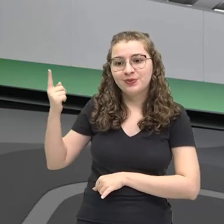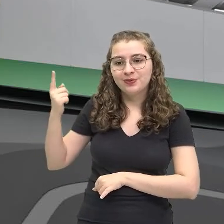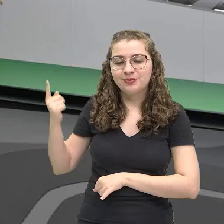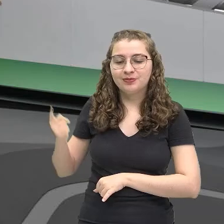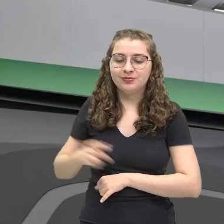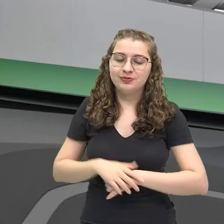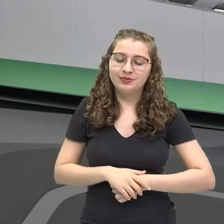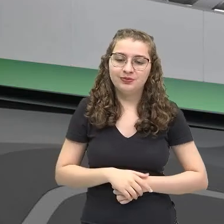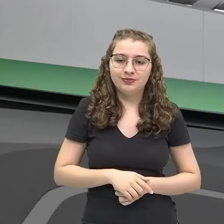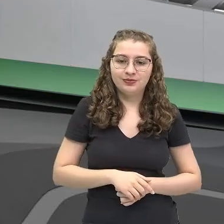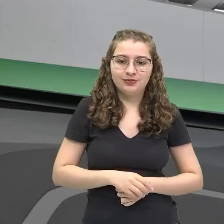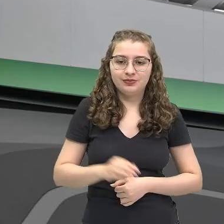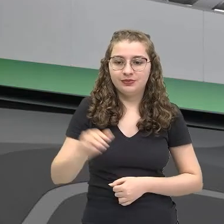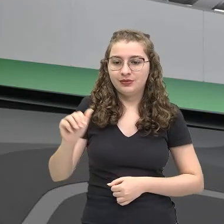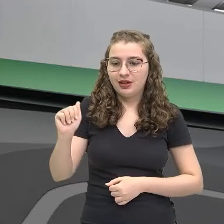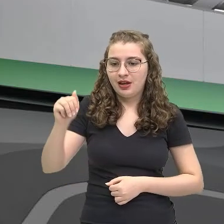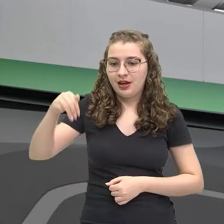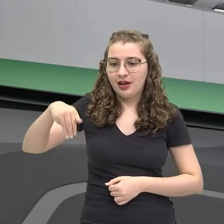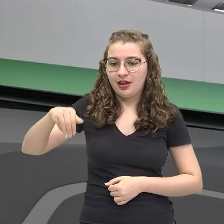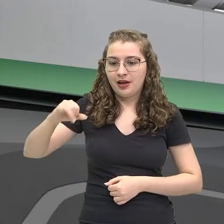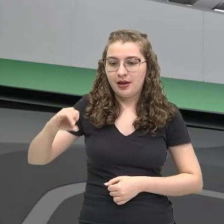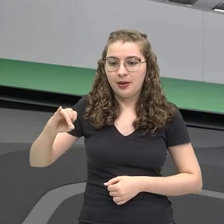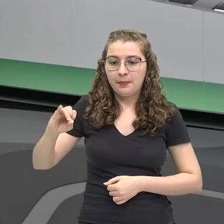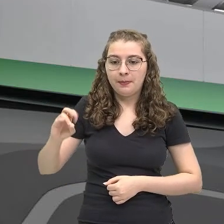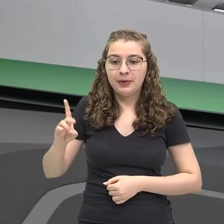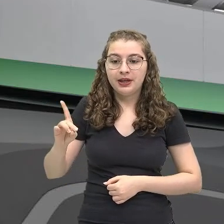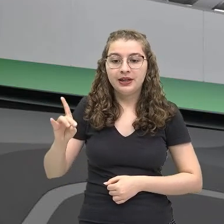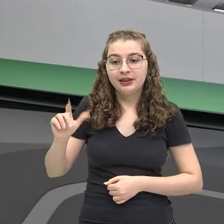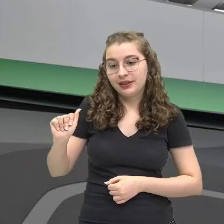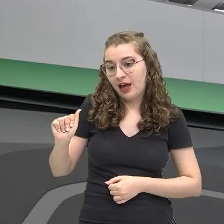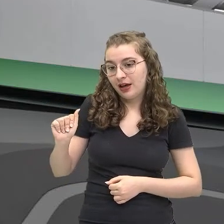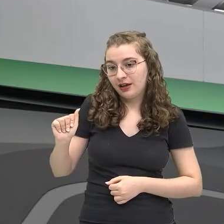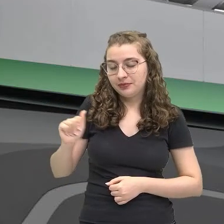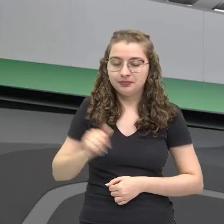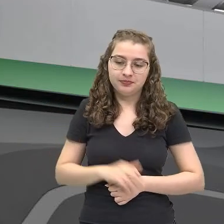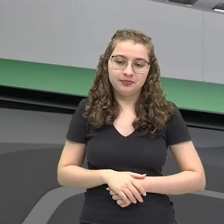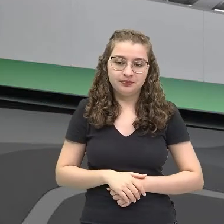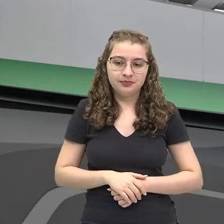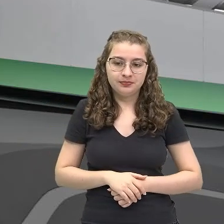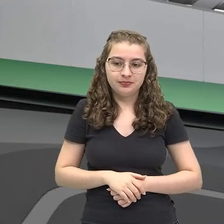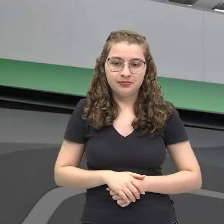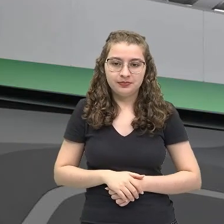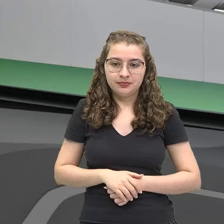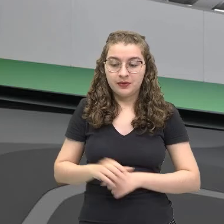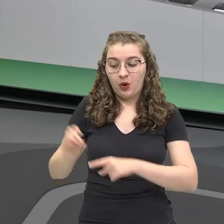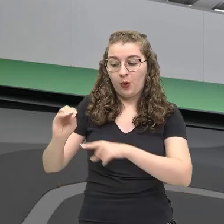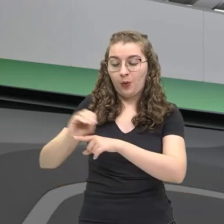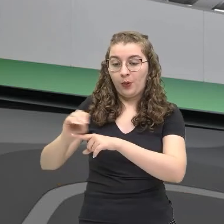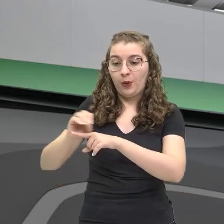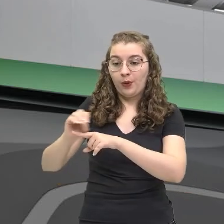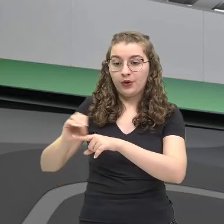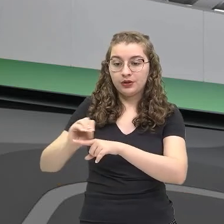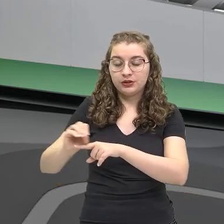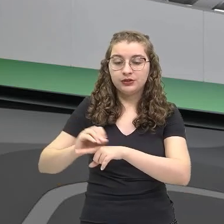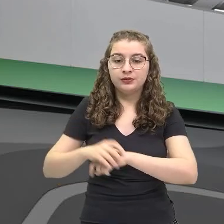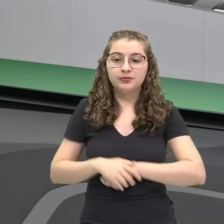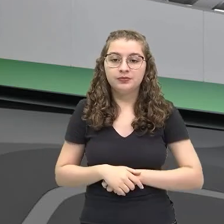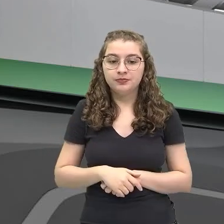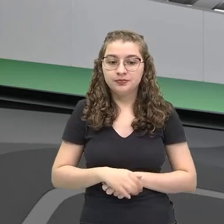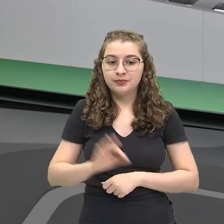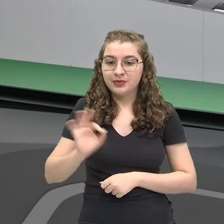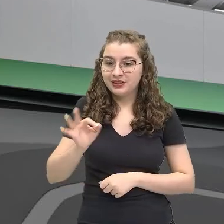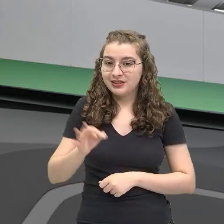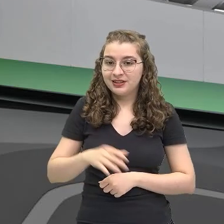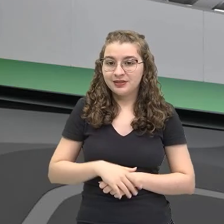é uma amida. A amida tem oxigênio, a amina não tem oxigênio. Certo,